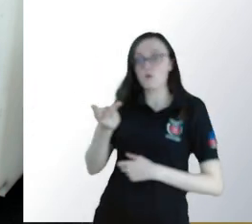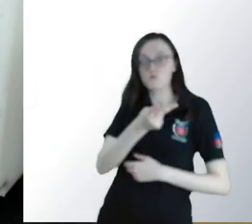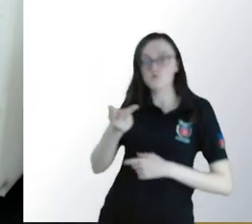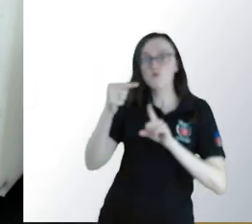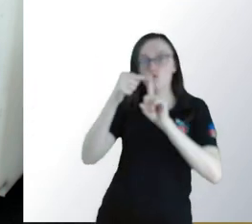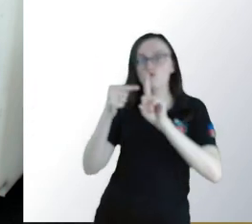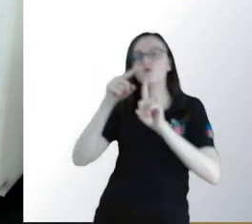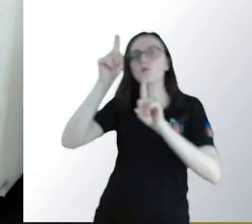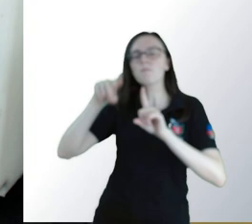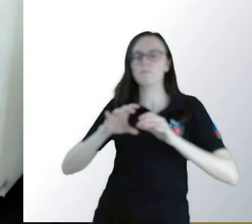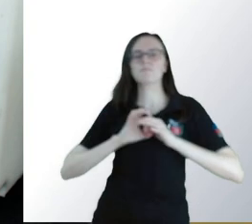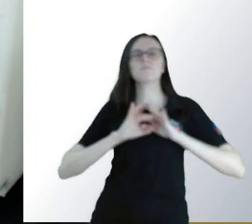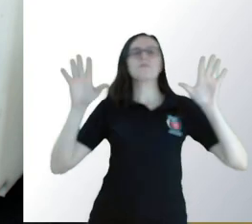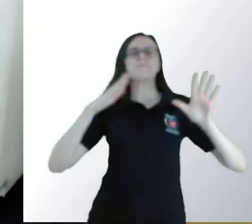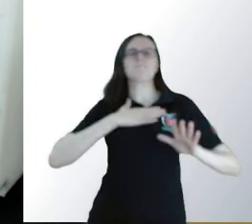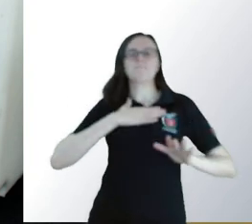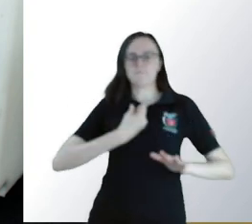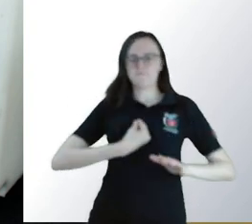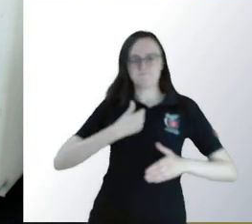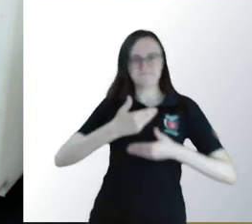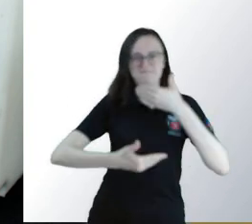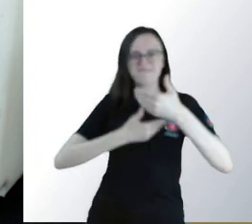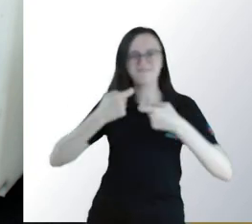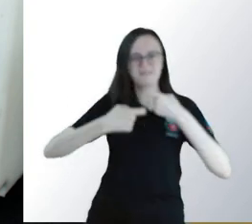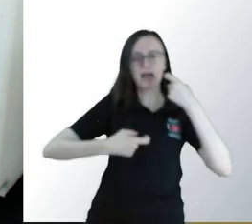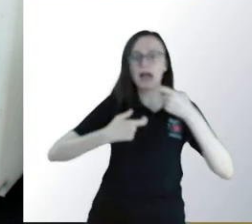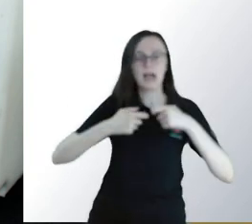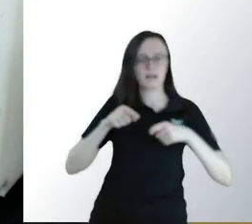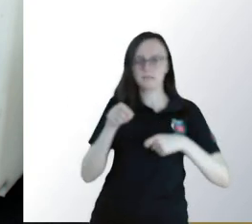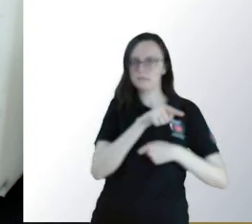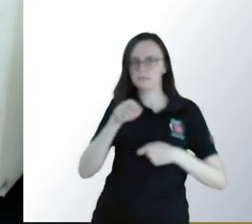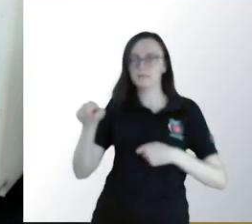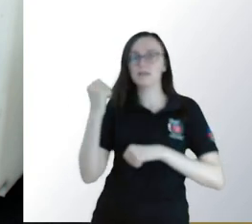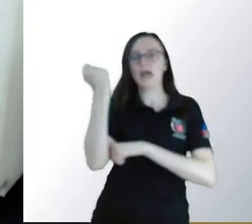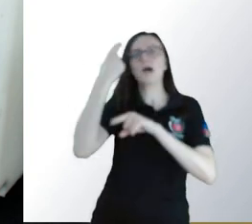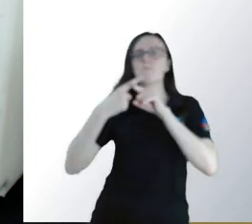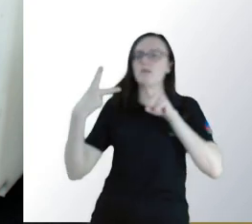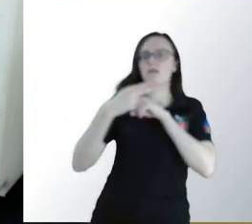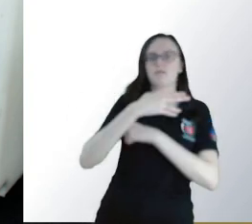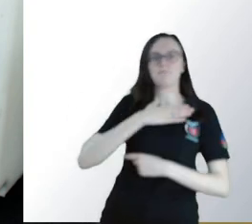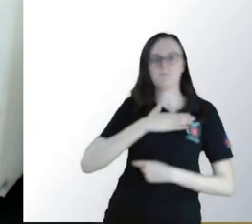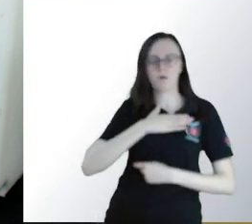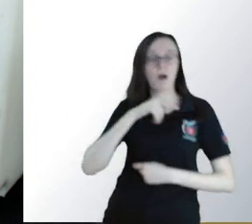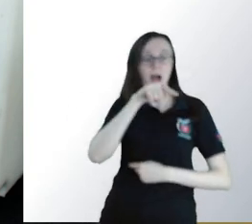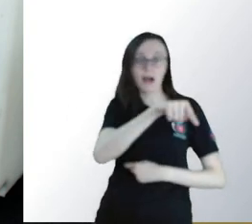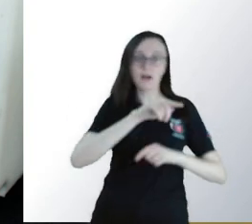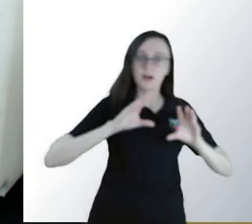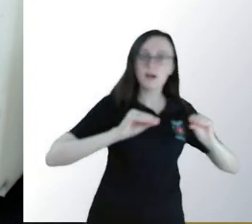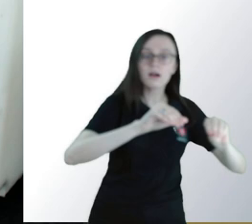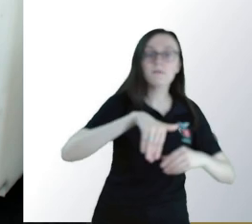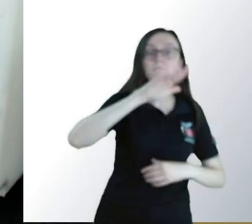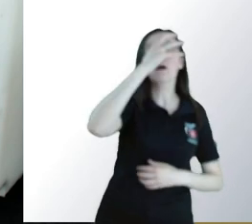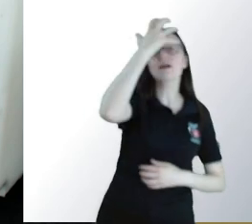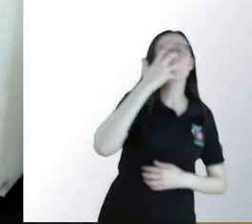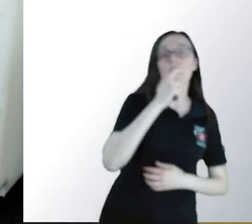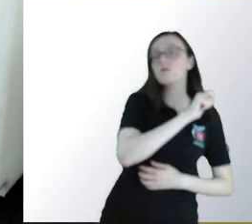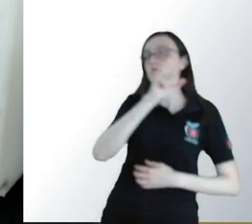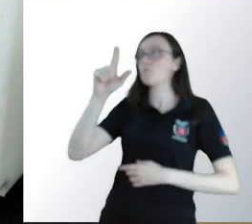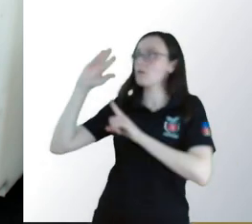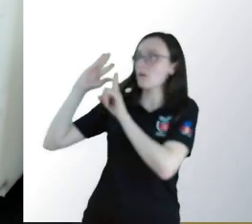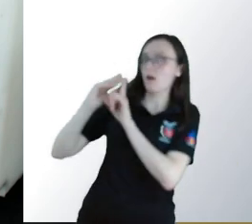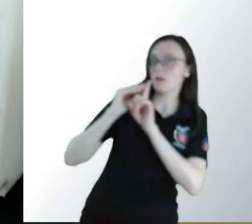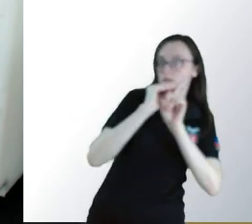liberdade sexual, há uma gravidade maior em relação à importunação, e o que caracteriza o assédio sexual